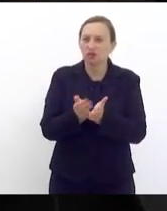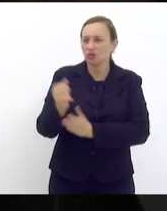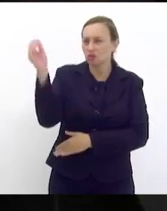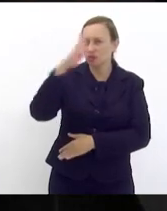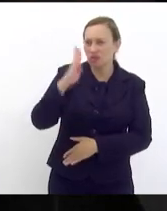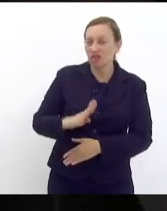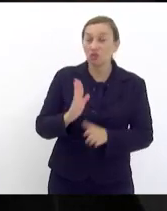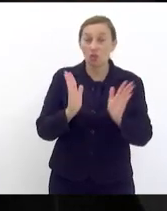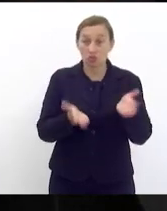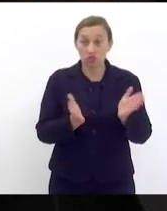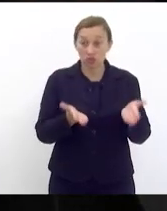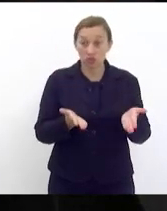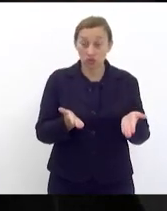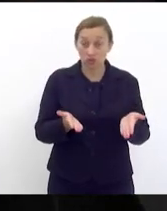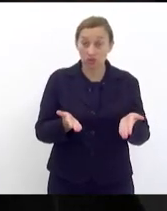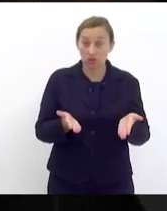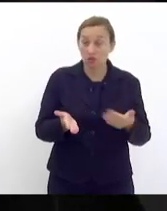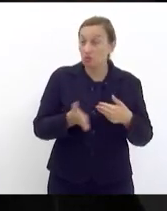Brasil hoje.